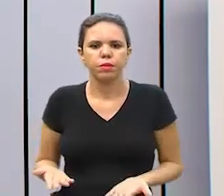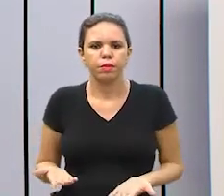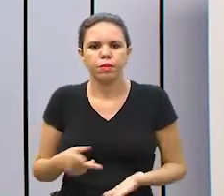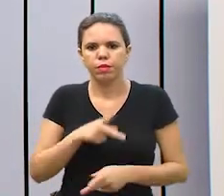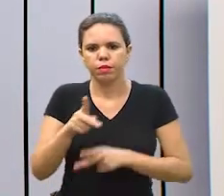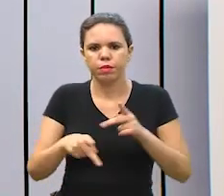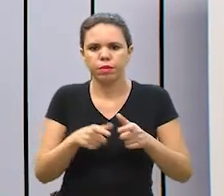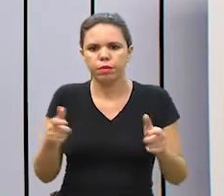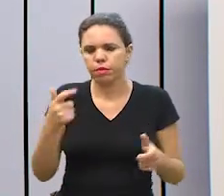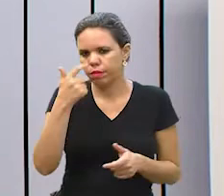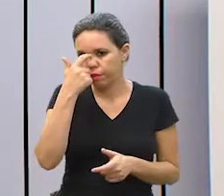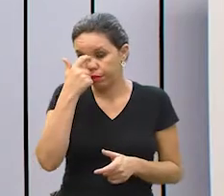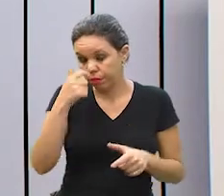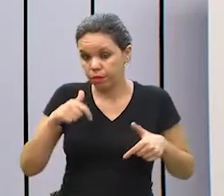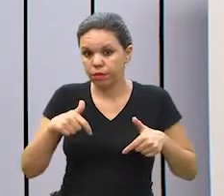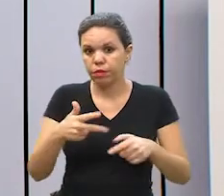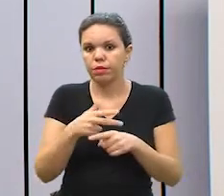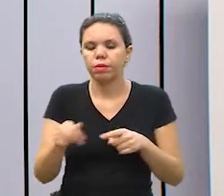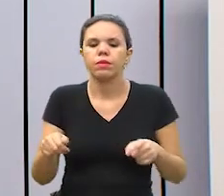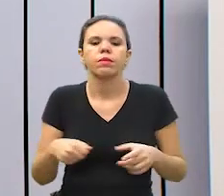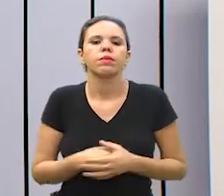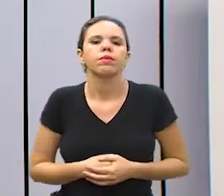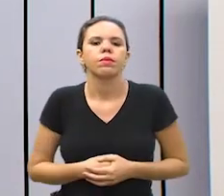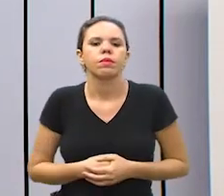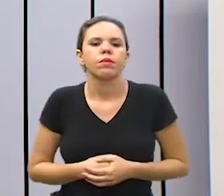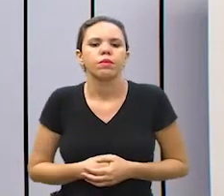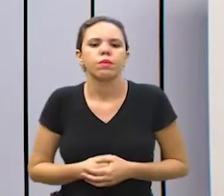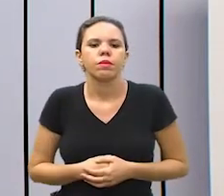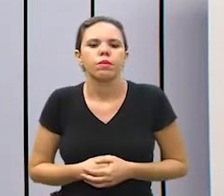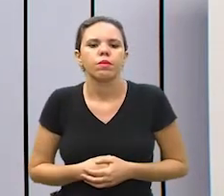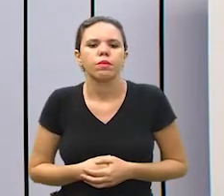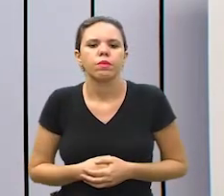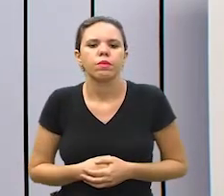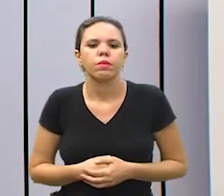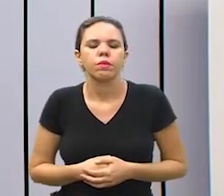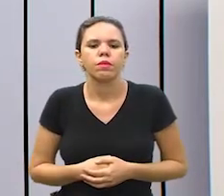a população, do enfrentamento da forma mais